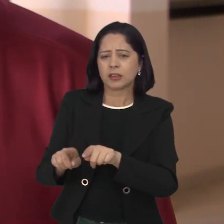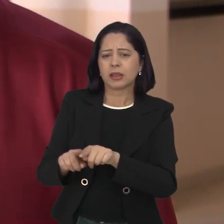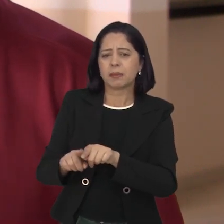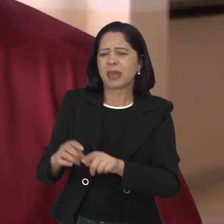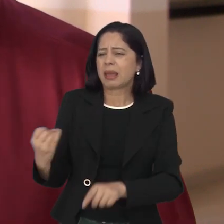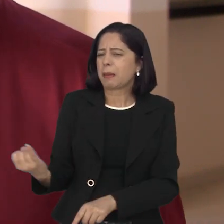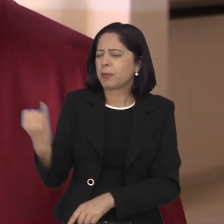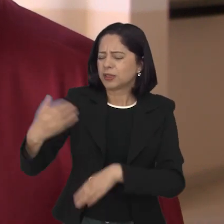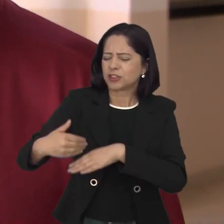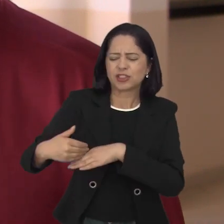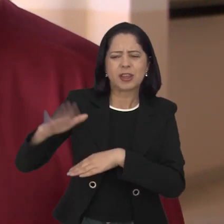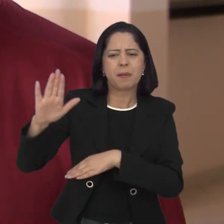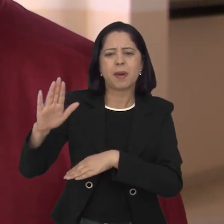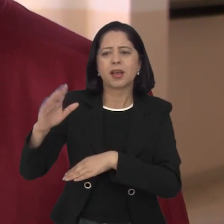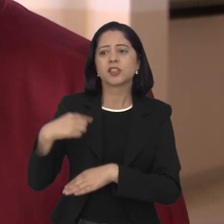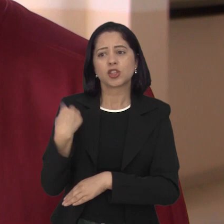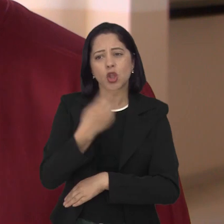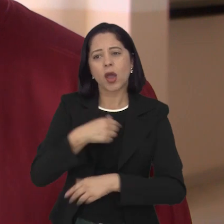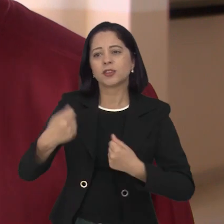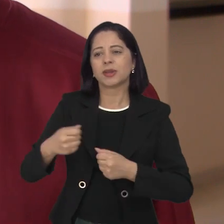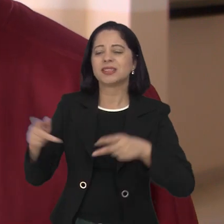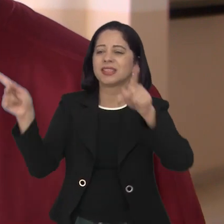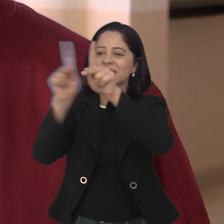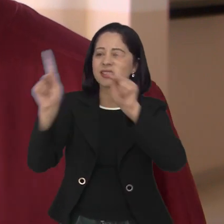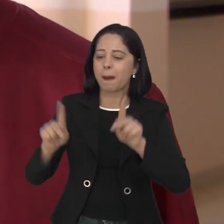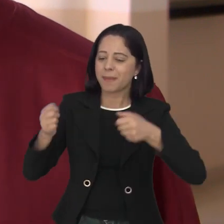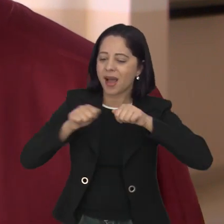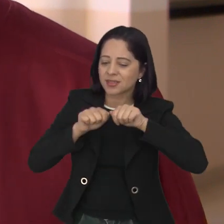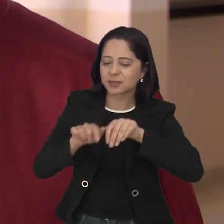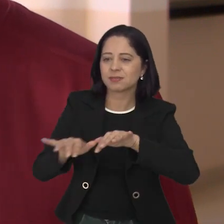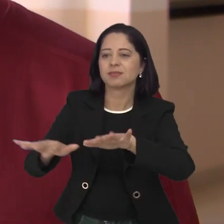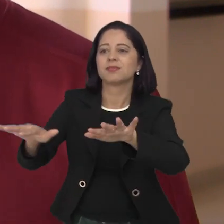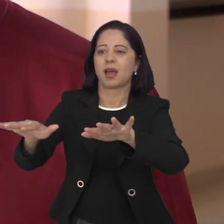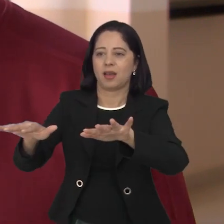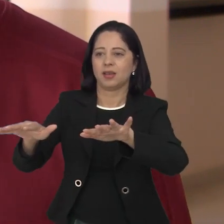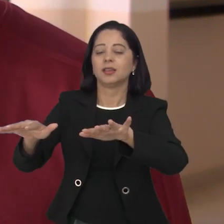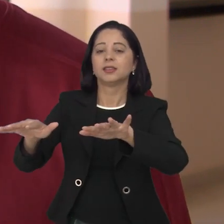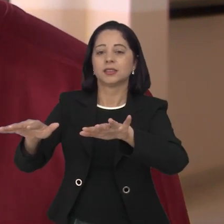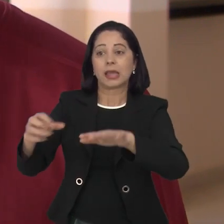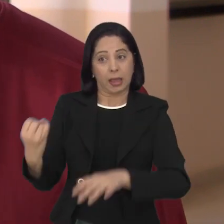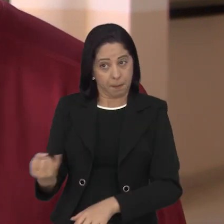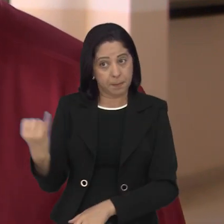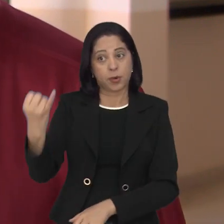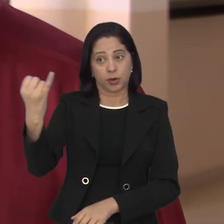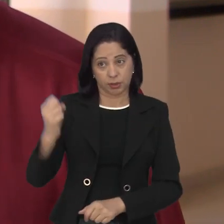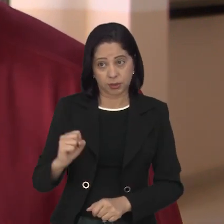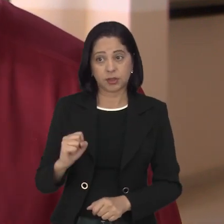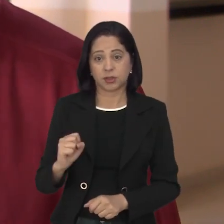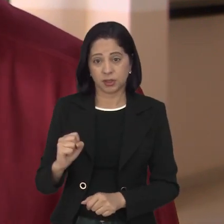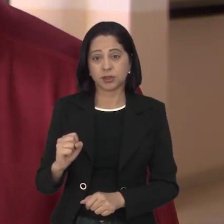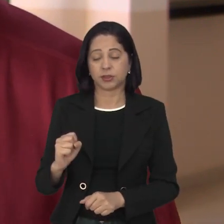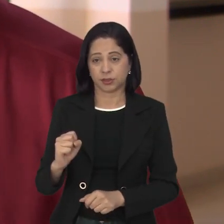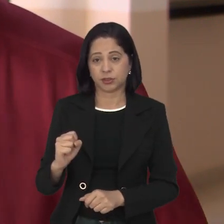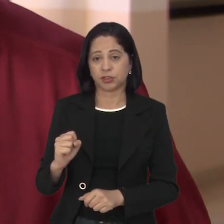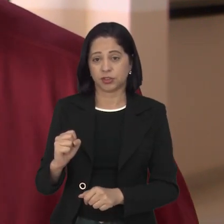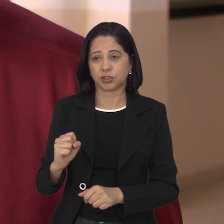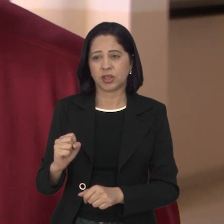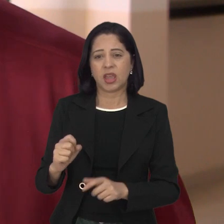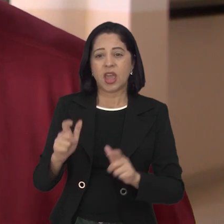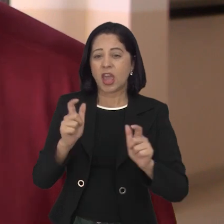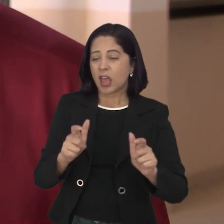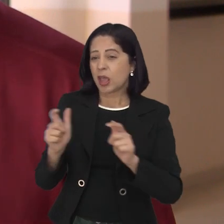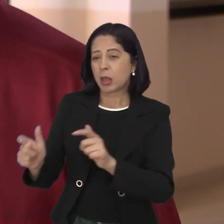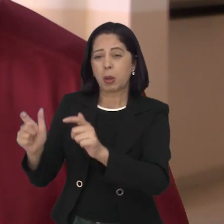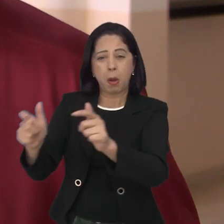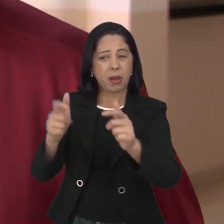e também mas mais do que isso nós temos que semear trabalhar a cultura da Paz a cultura da Paz ela é importante inclusive nos